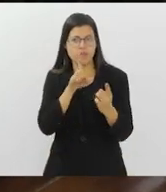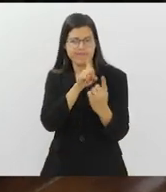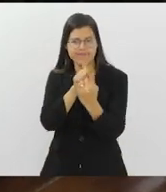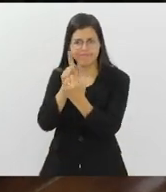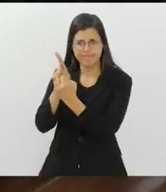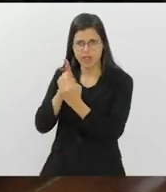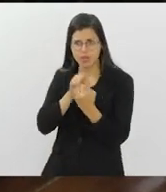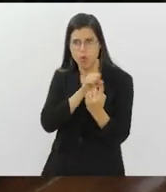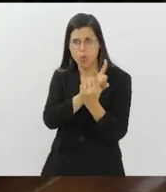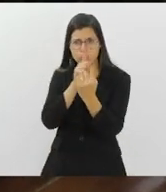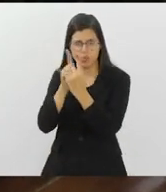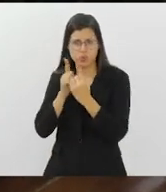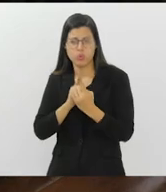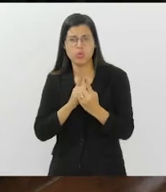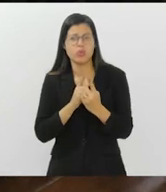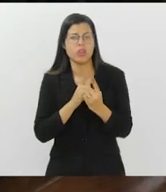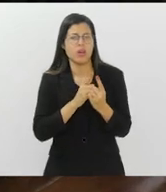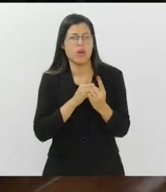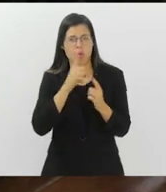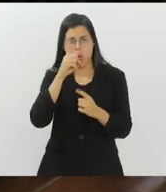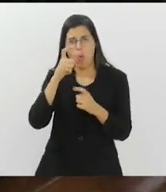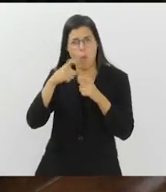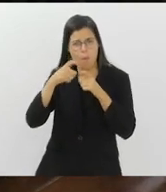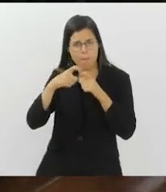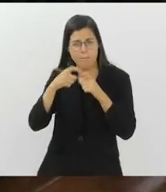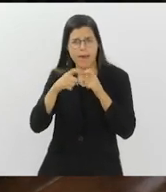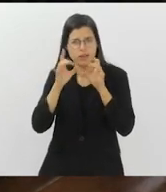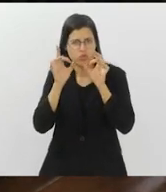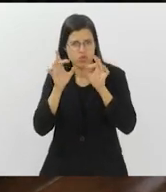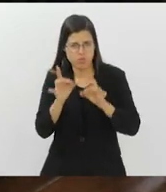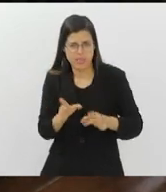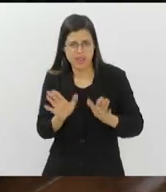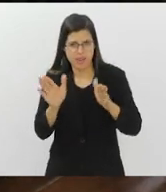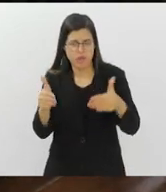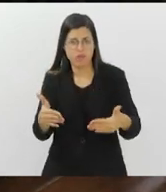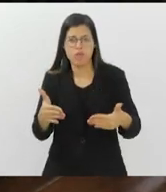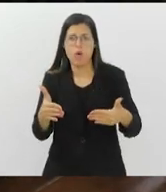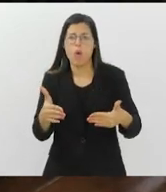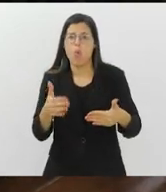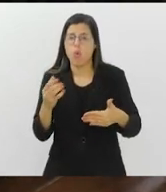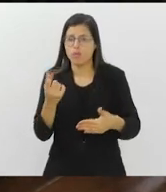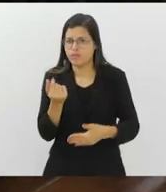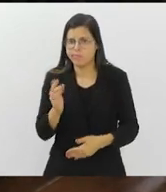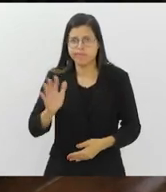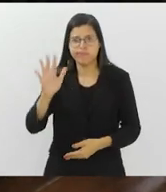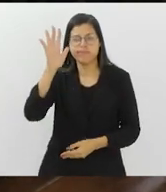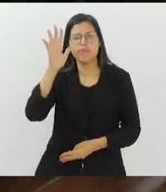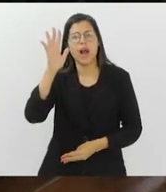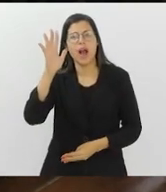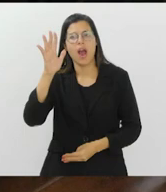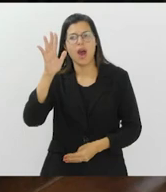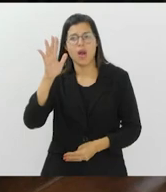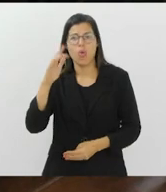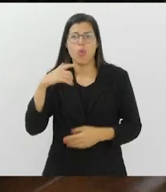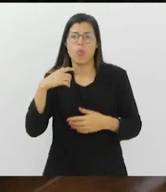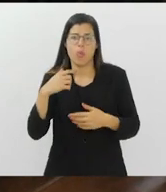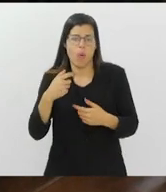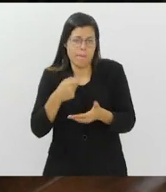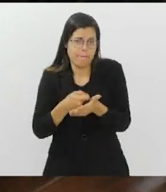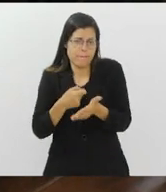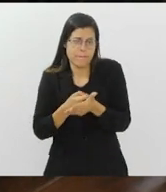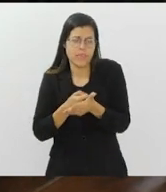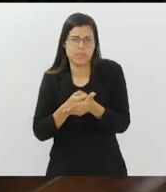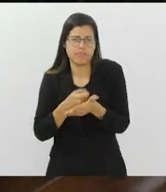as consultas, né, com os especialistas, e as redes credenciadas são reduzidas, nos obrigando a pagar com recurso